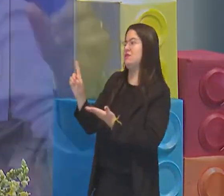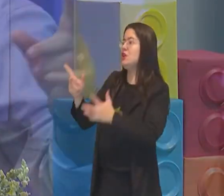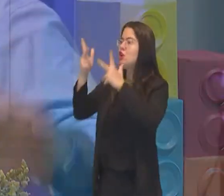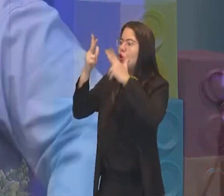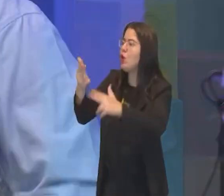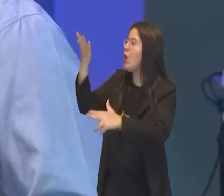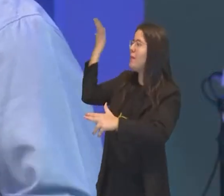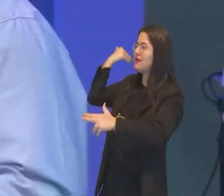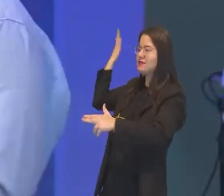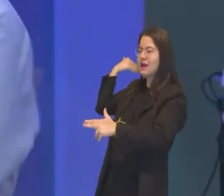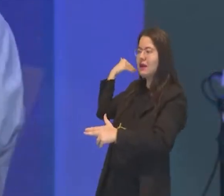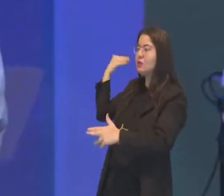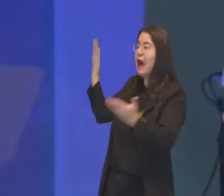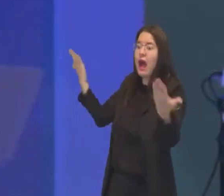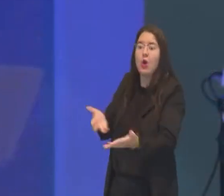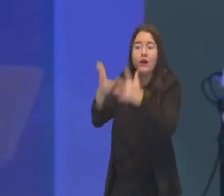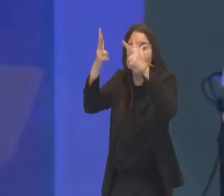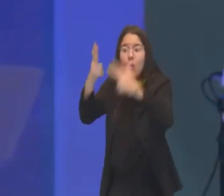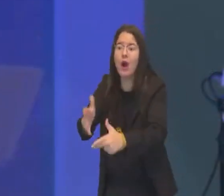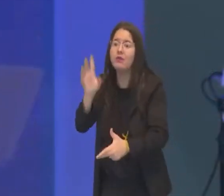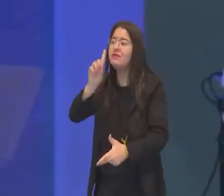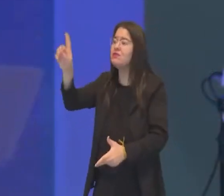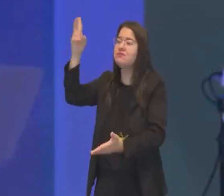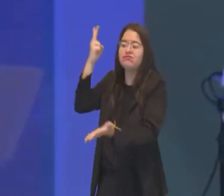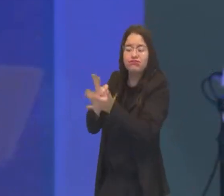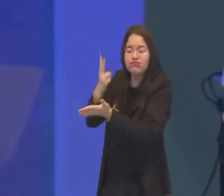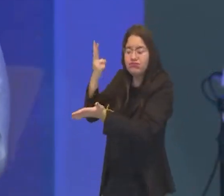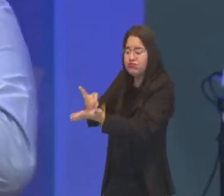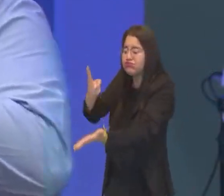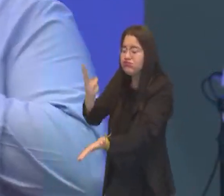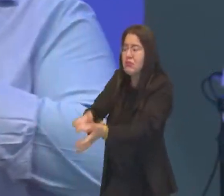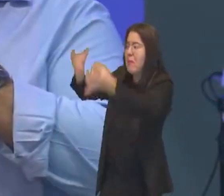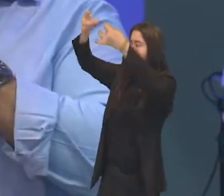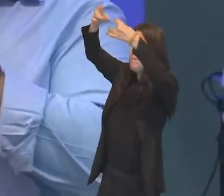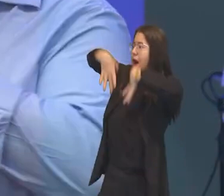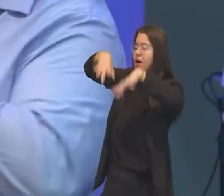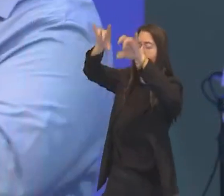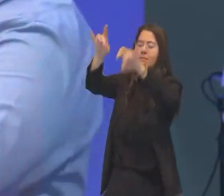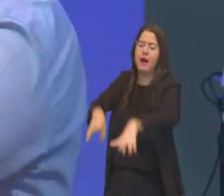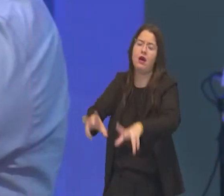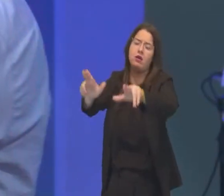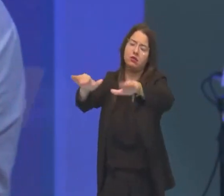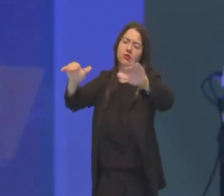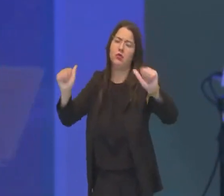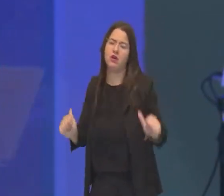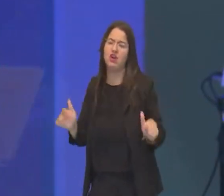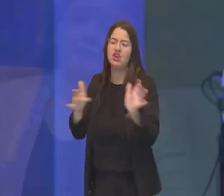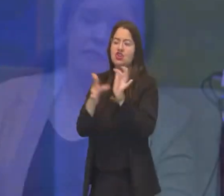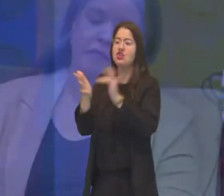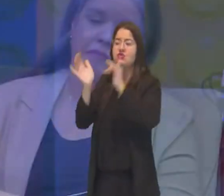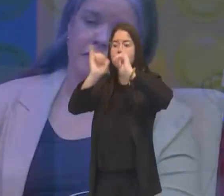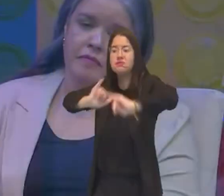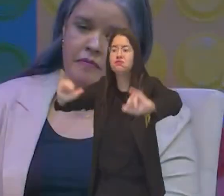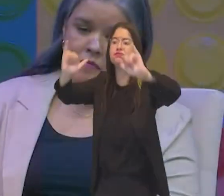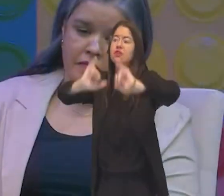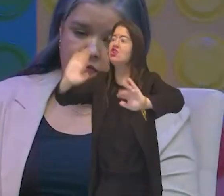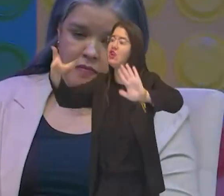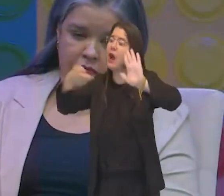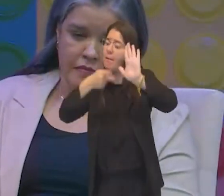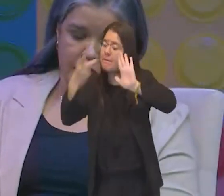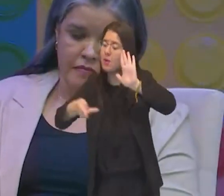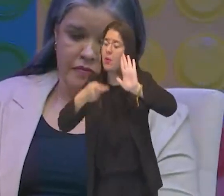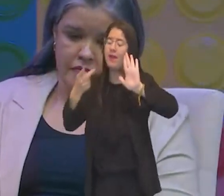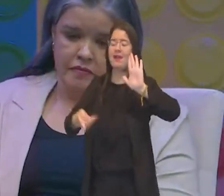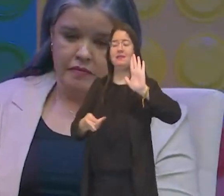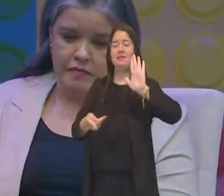foi com José, Ele é conosco. Ele não nos deixou só. Jesus falou isso para a gente, Ele nos deu essa promessa.